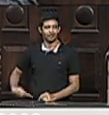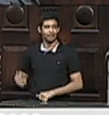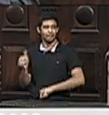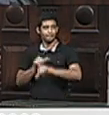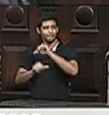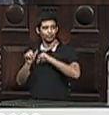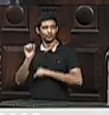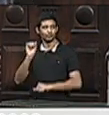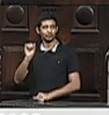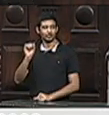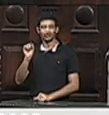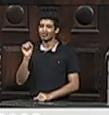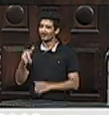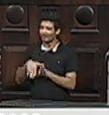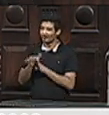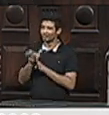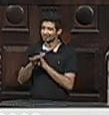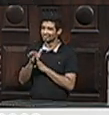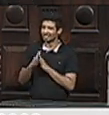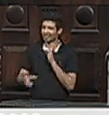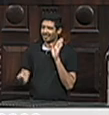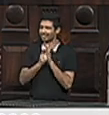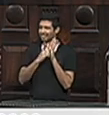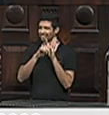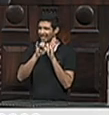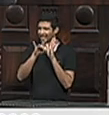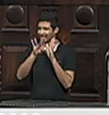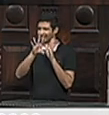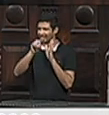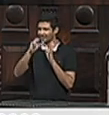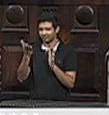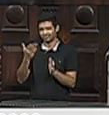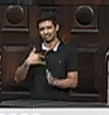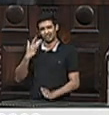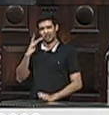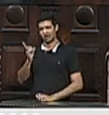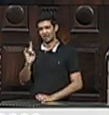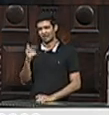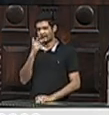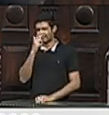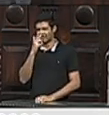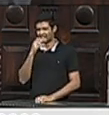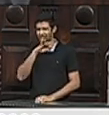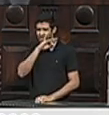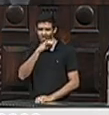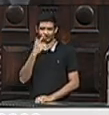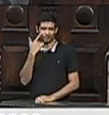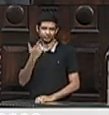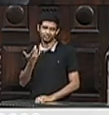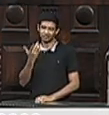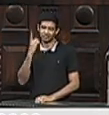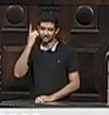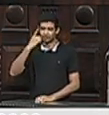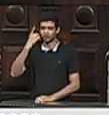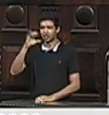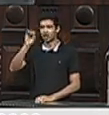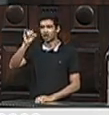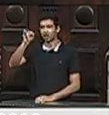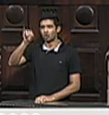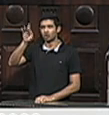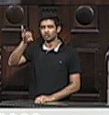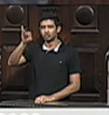Conselho, isto é uma coisa. Uma outra coisa é fazer uma modificação suprimindo todas as entidades discriminadas em